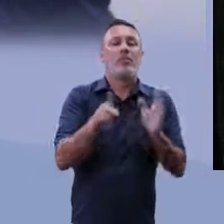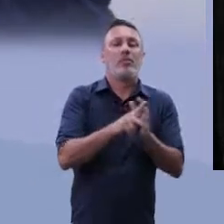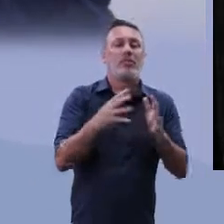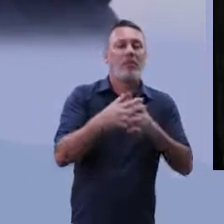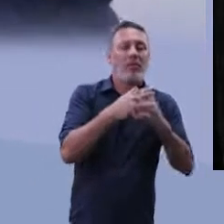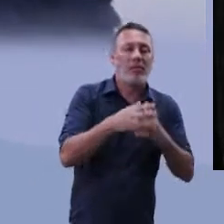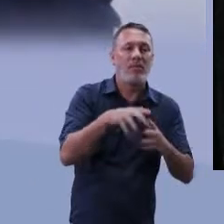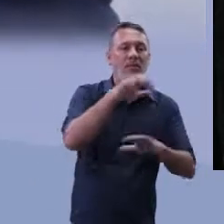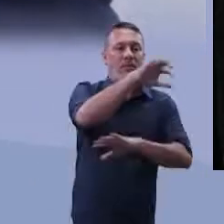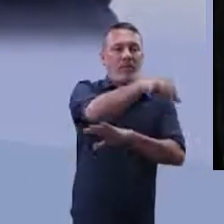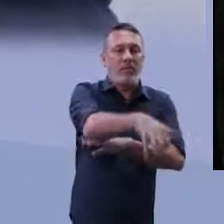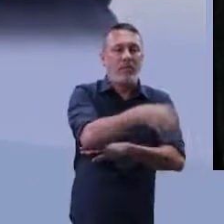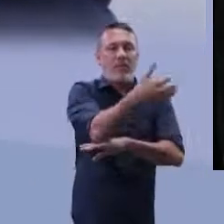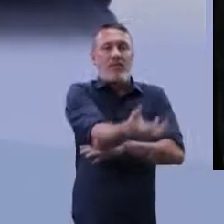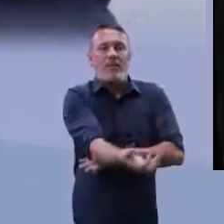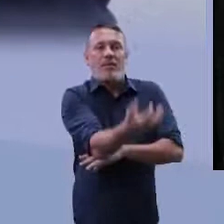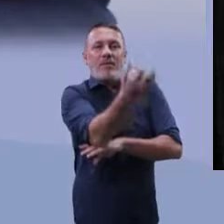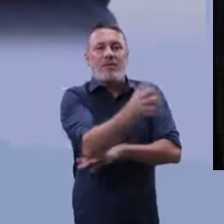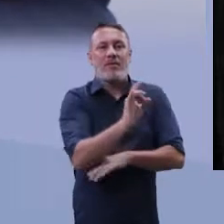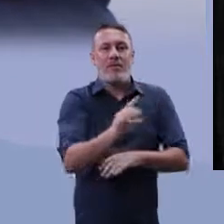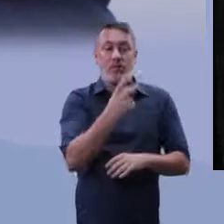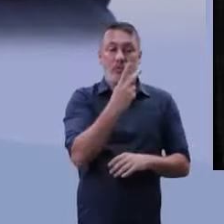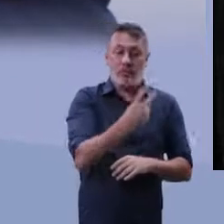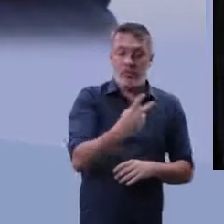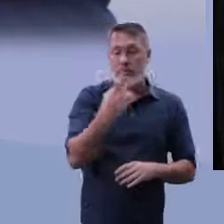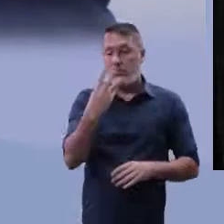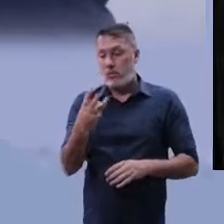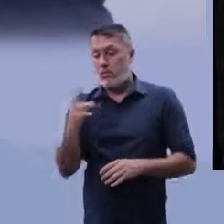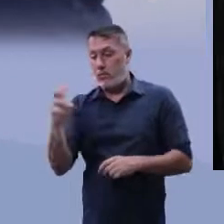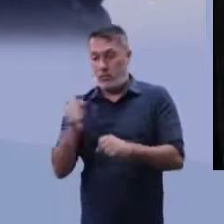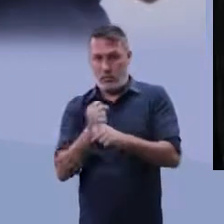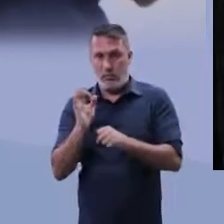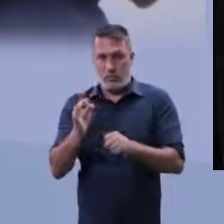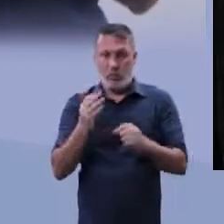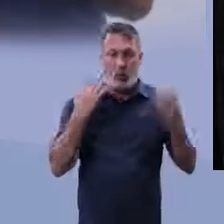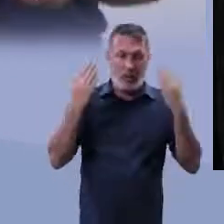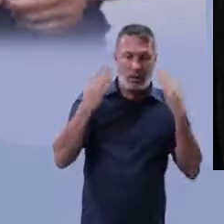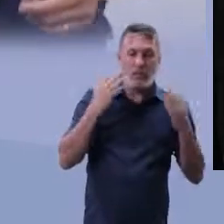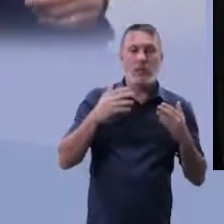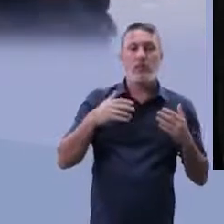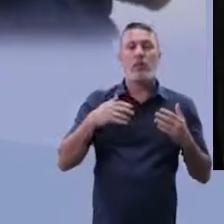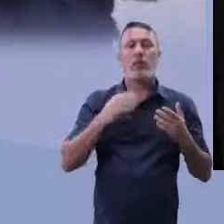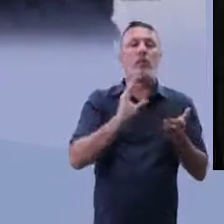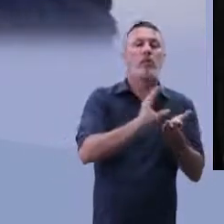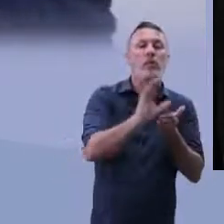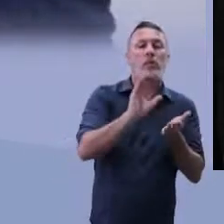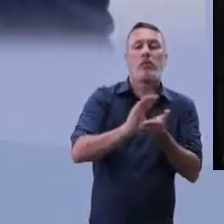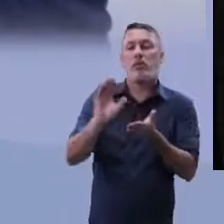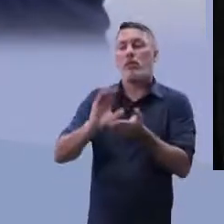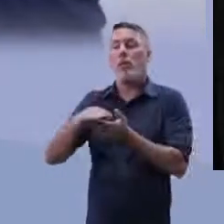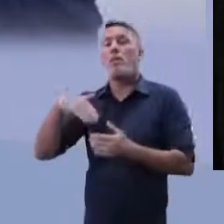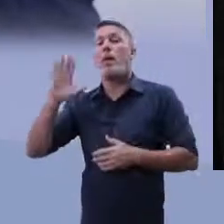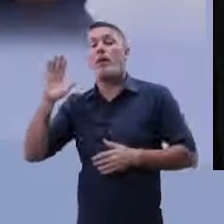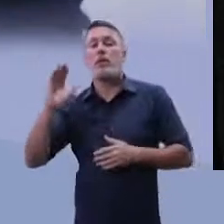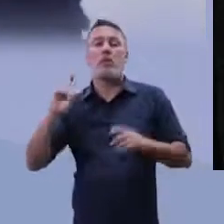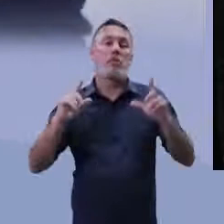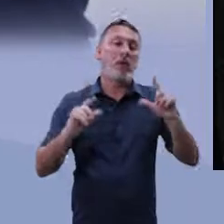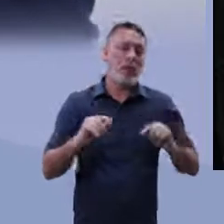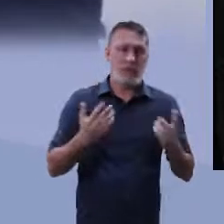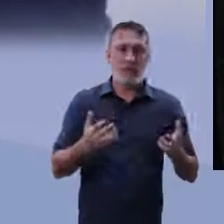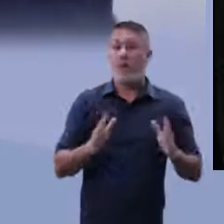máquinas, 2, 3 e 5 anos. A gente quer fazer uma divisão inversamente proporcional. E aí